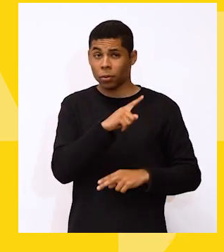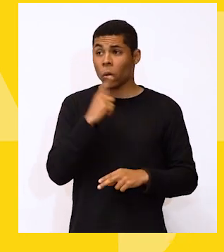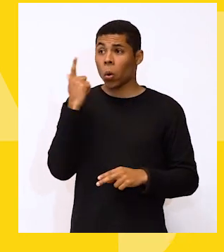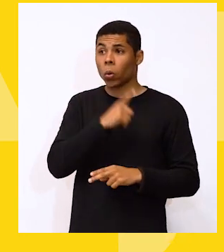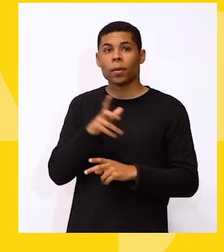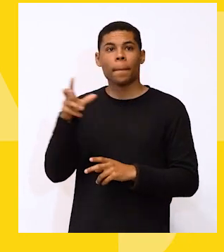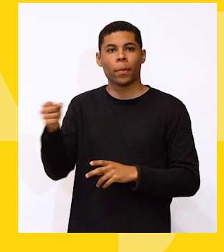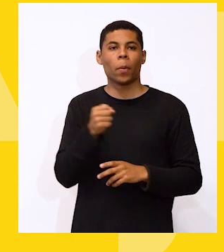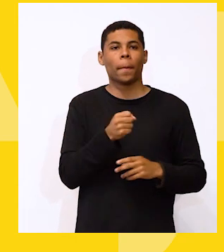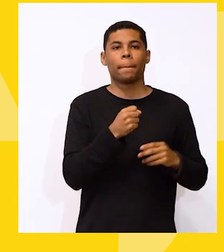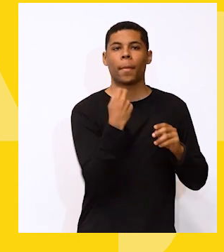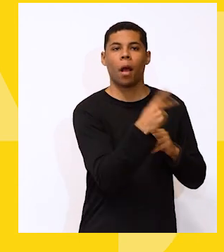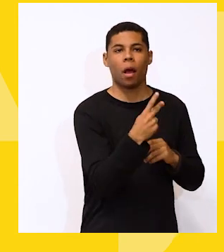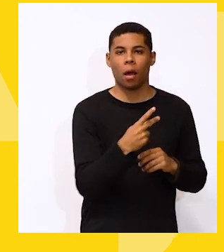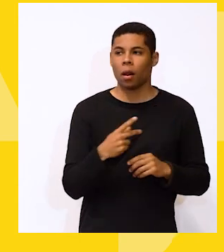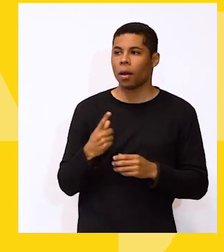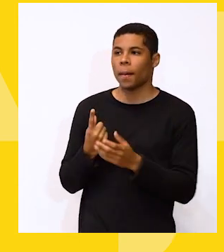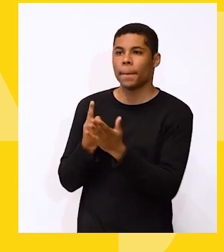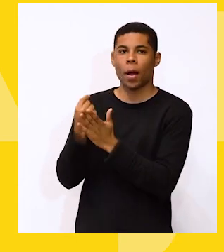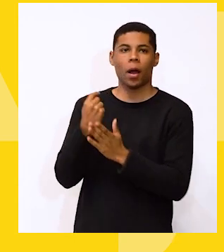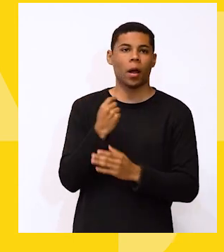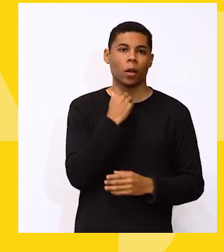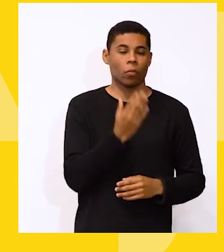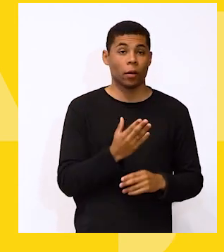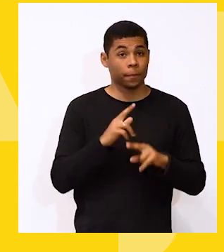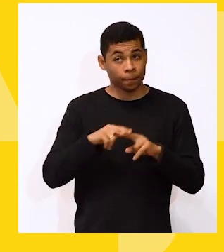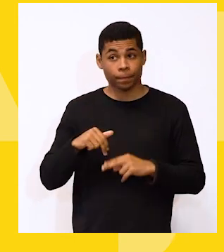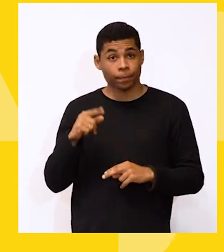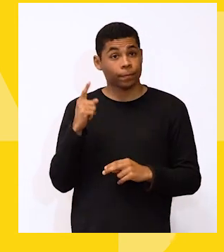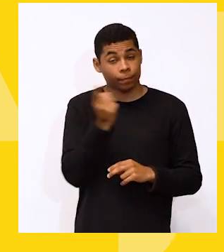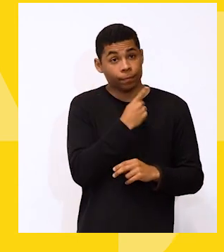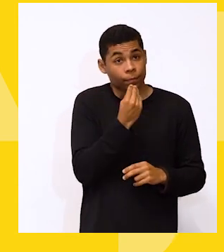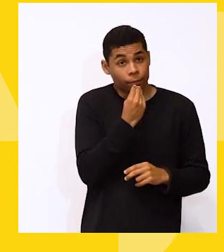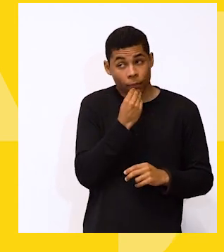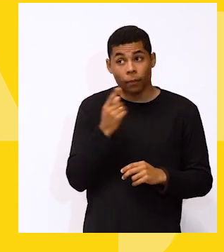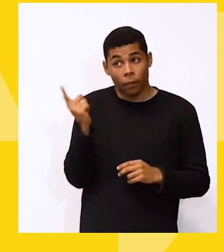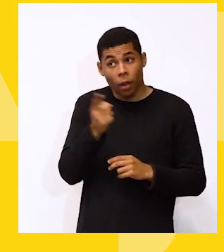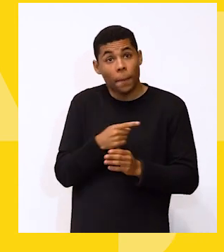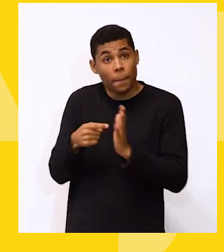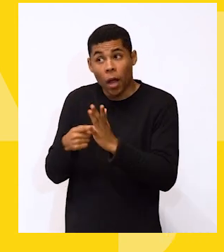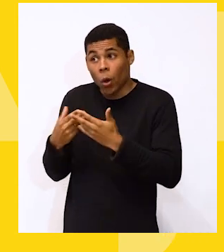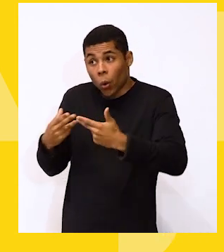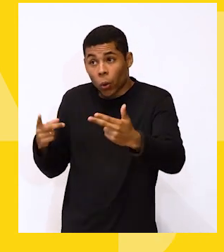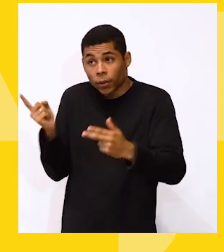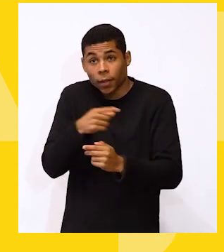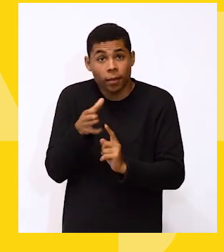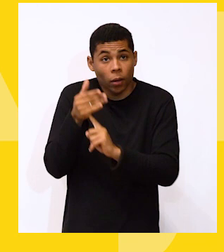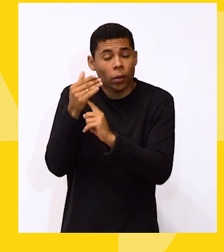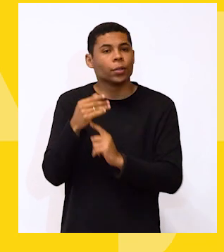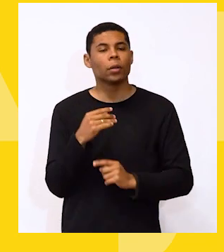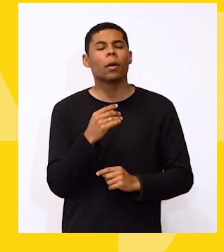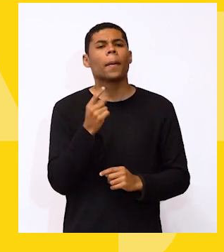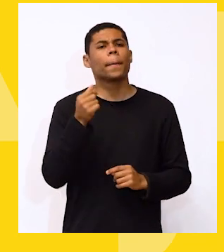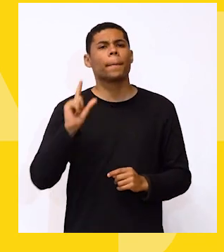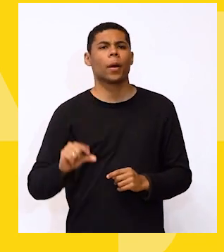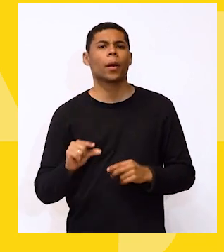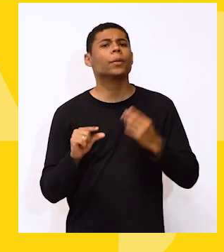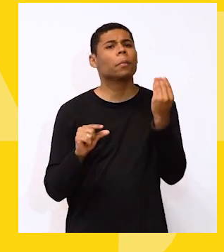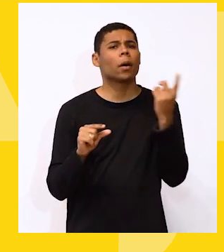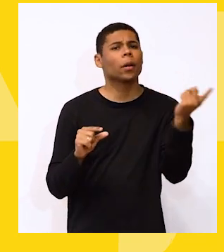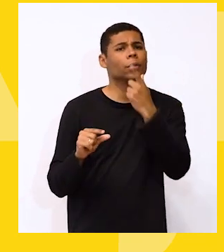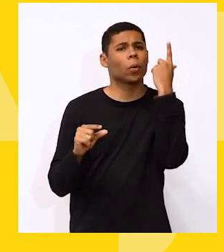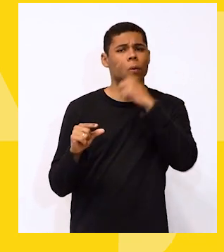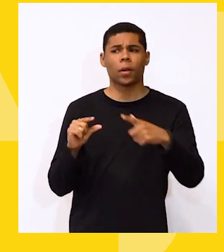políticas desenvolver tecnologias são acessíveis com custo compatível em todos os produtores independentemente do tamanho do